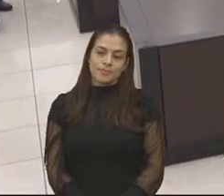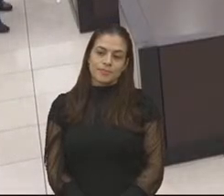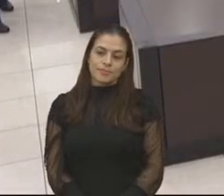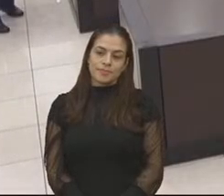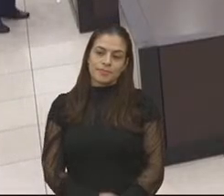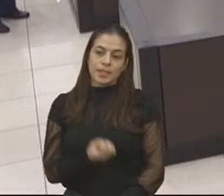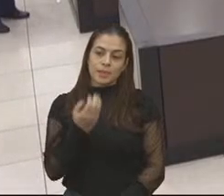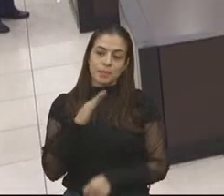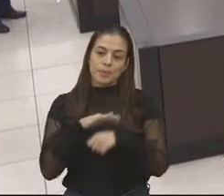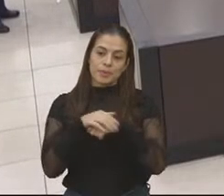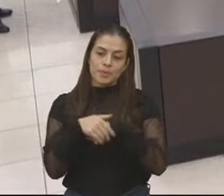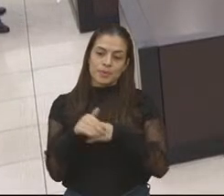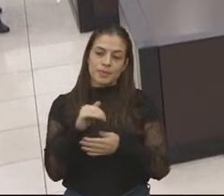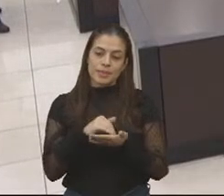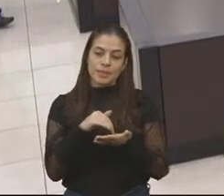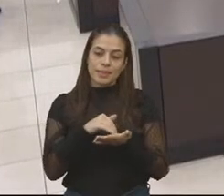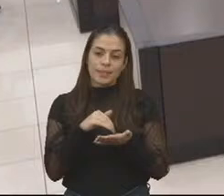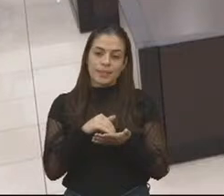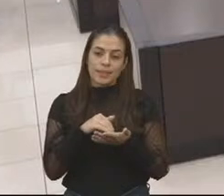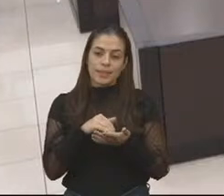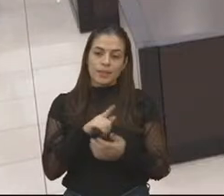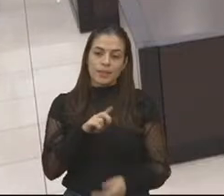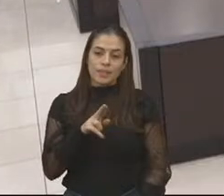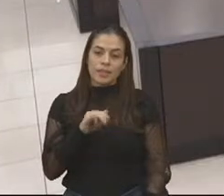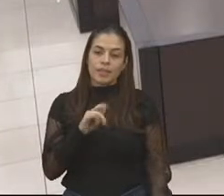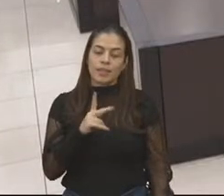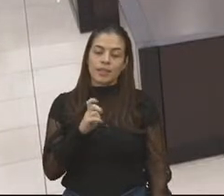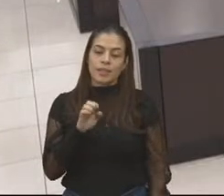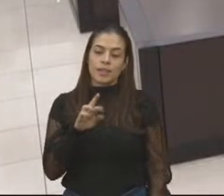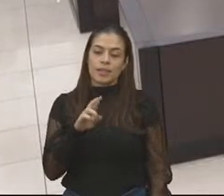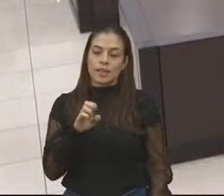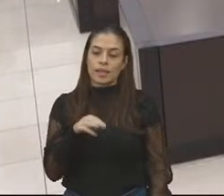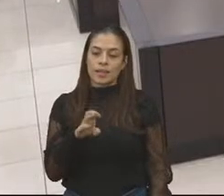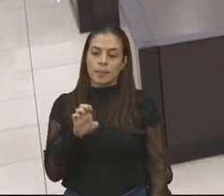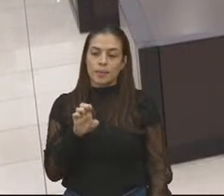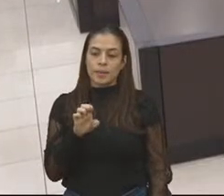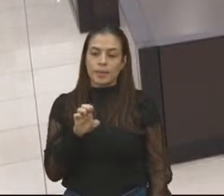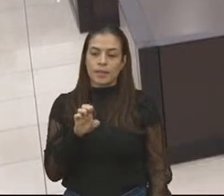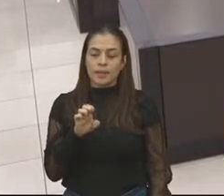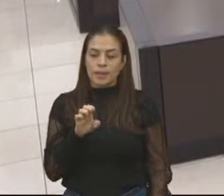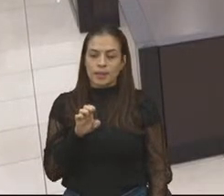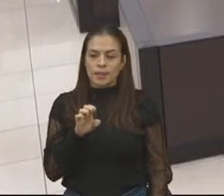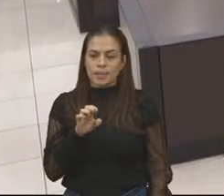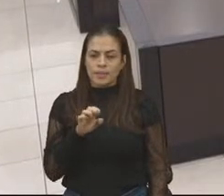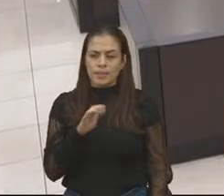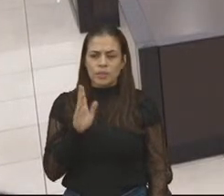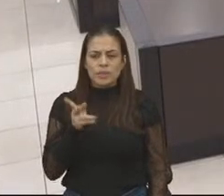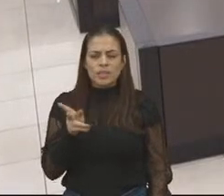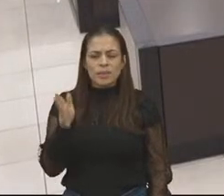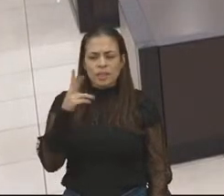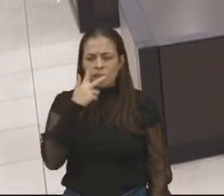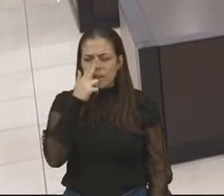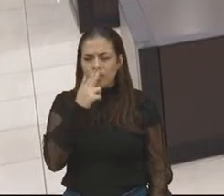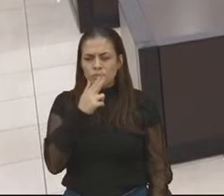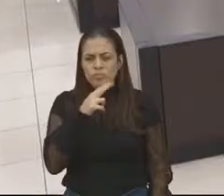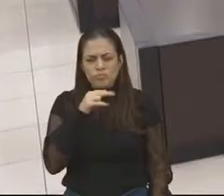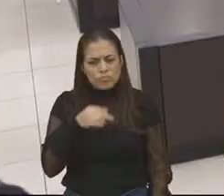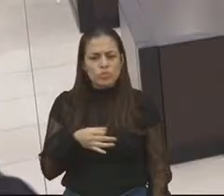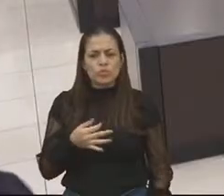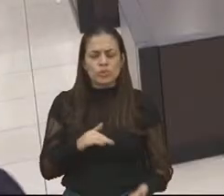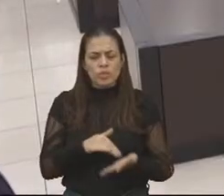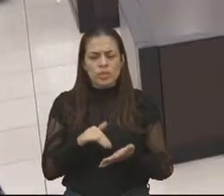Boa noite, secretário Guilherme. Eu sempre acho injusto que o secretário